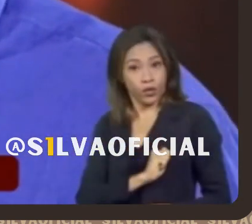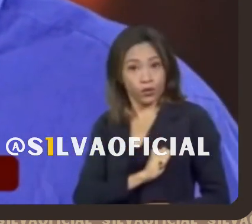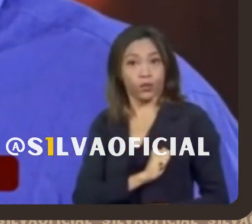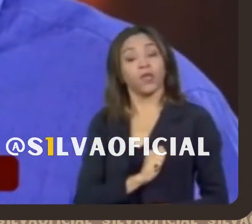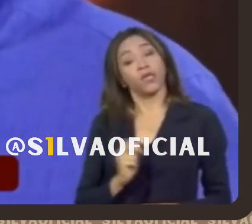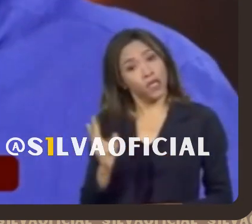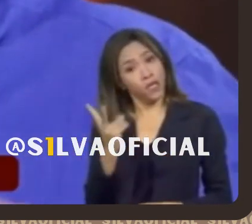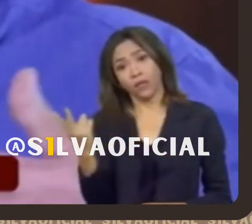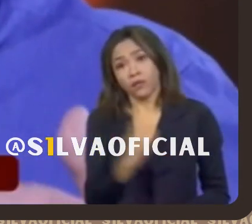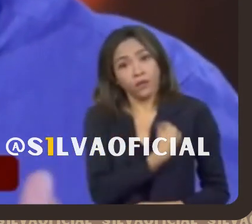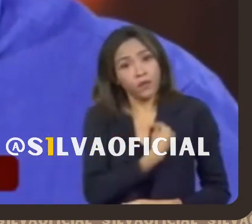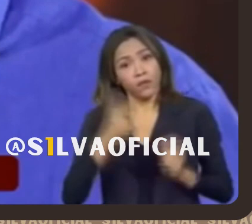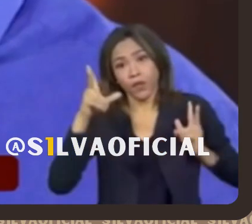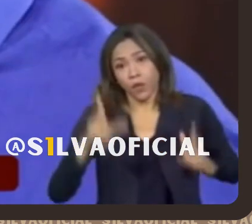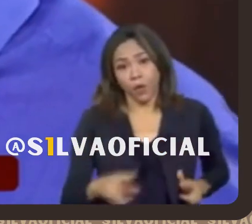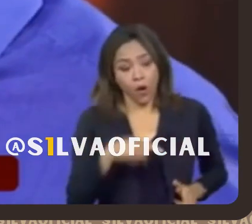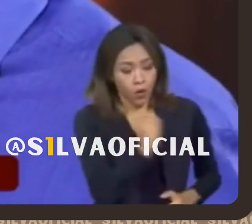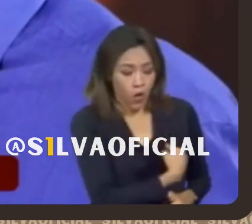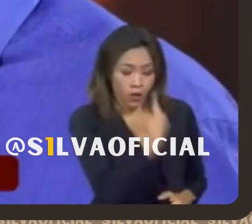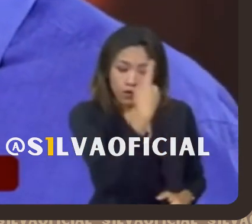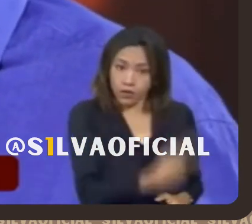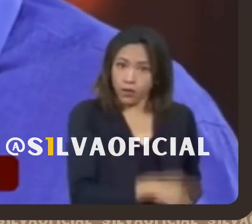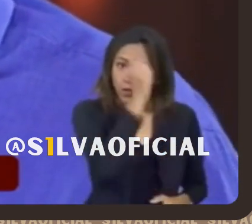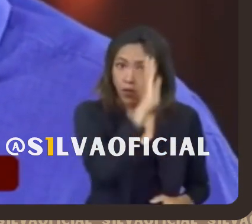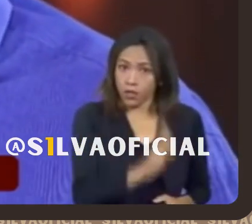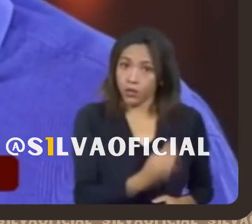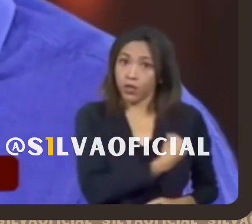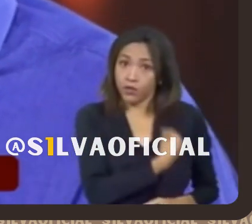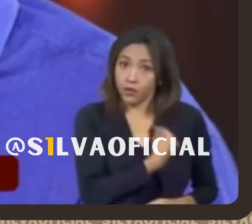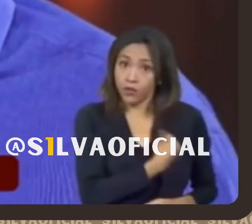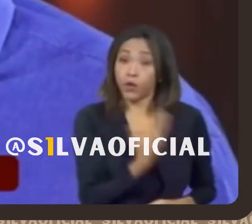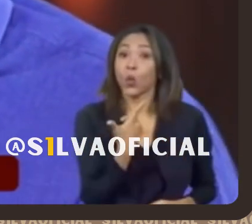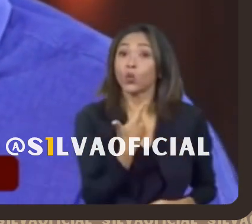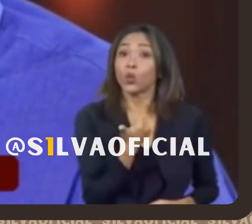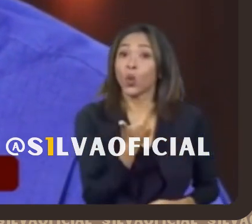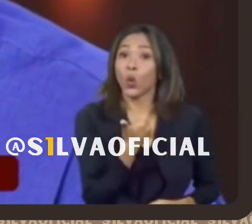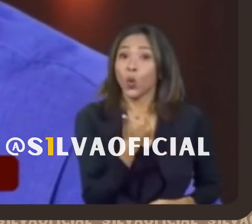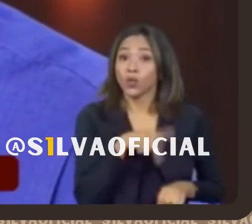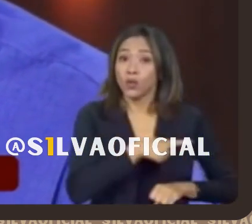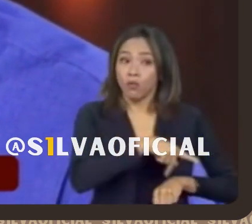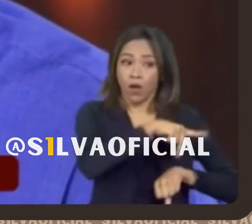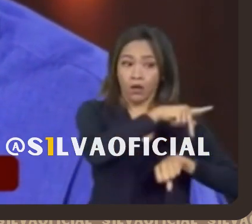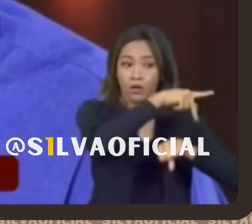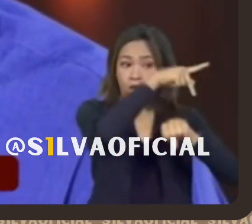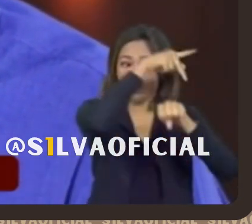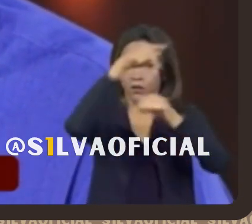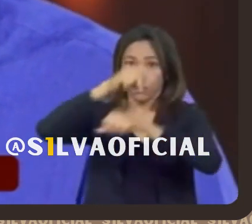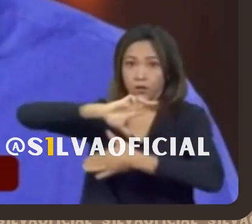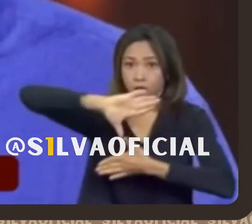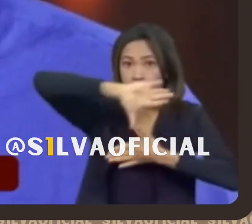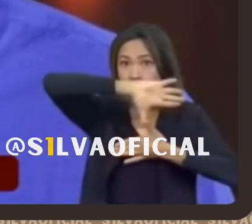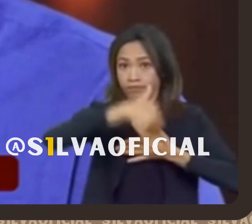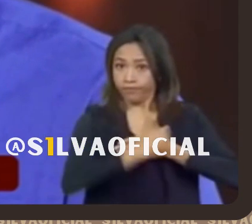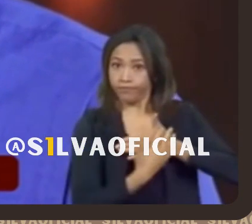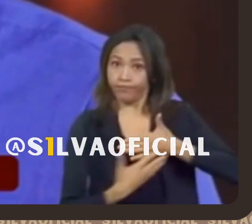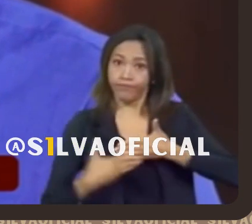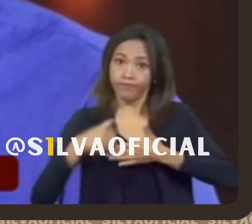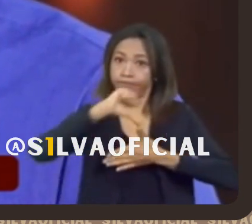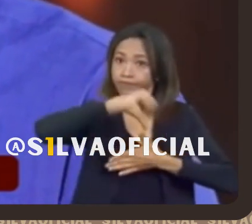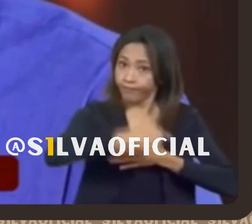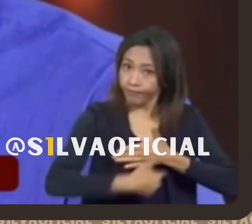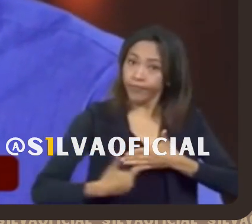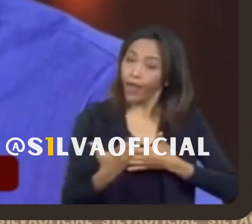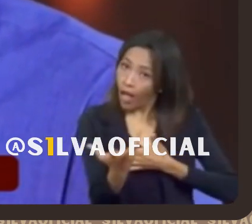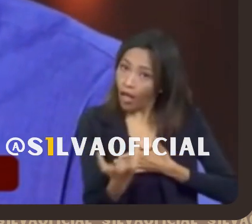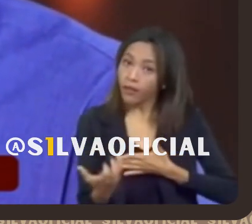vive aqui com a Bolívia conv vive com 12 países que a gente faz fronteira dele da que a gente faz fronteira com 10 é bem isso que a gente quer